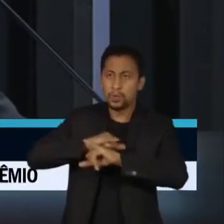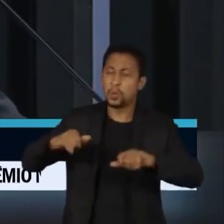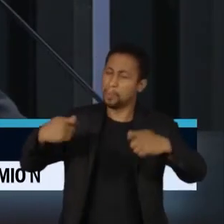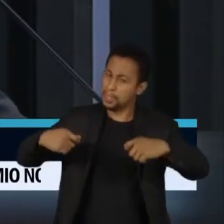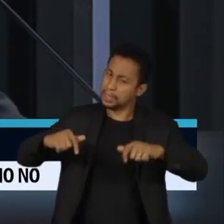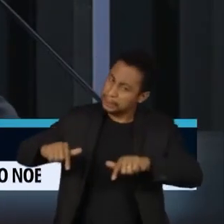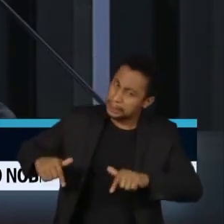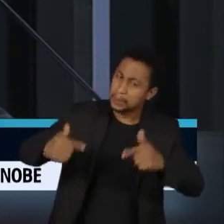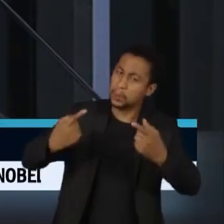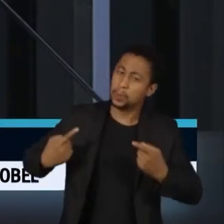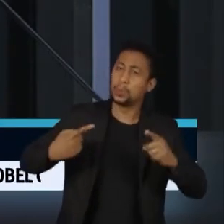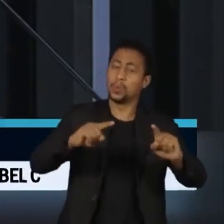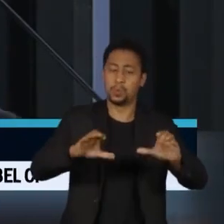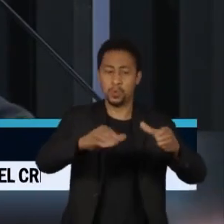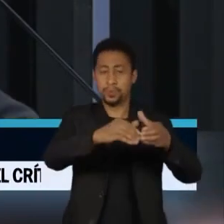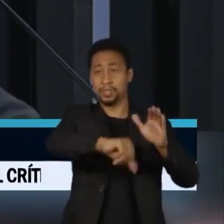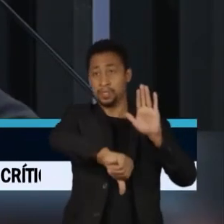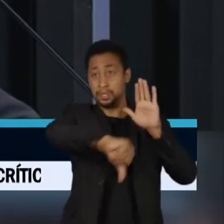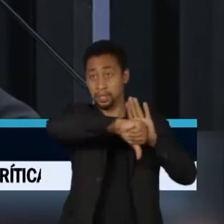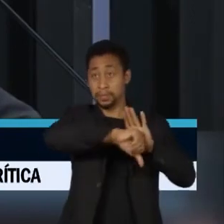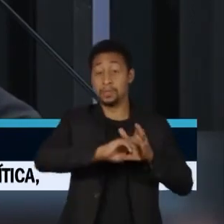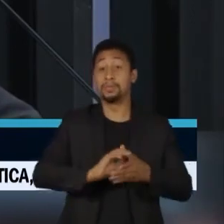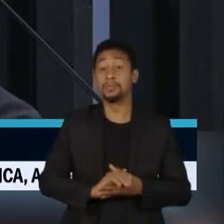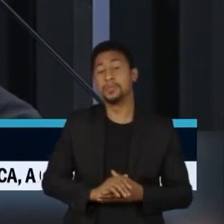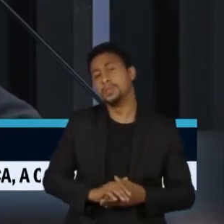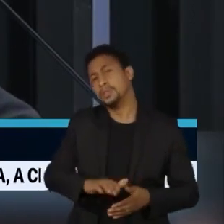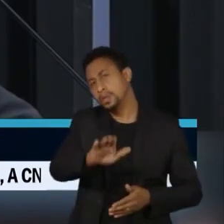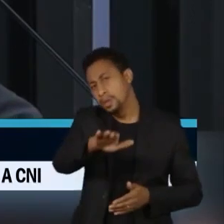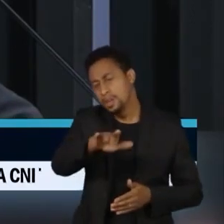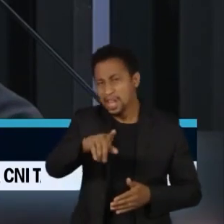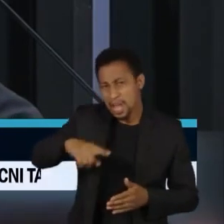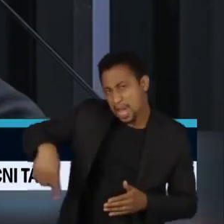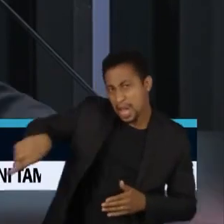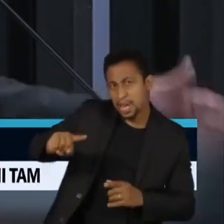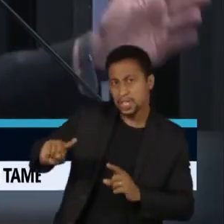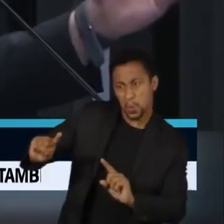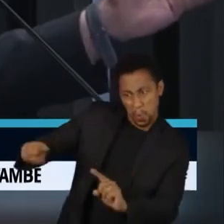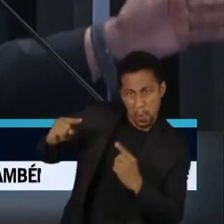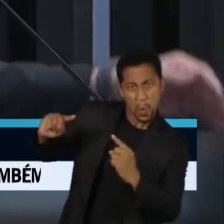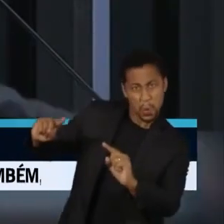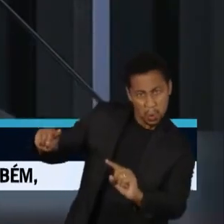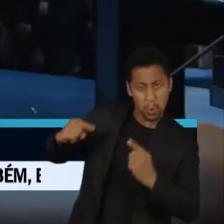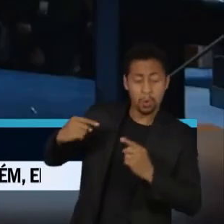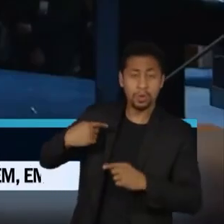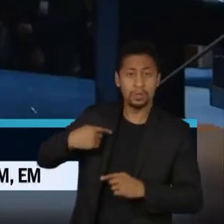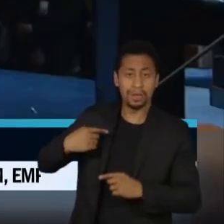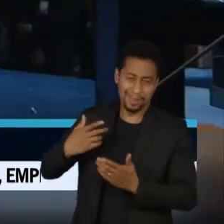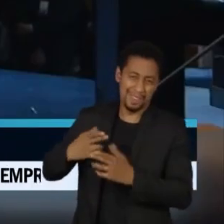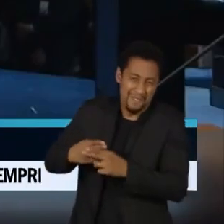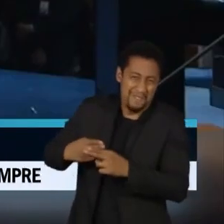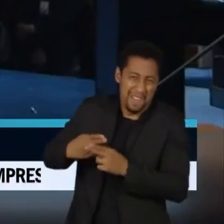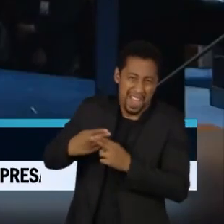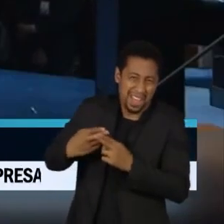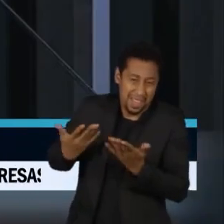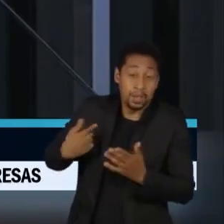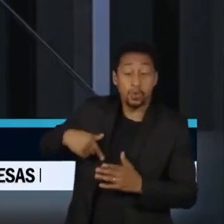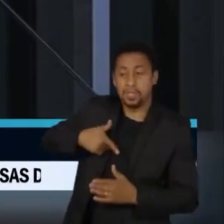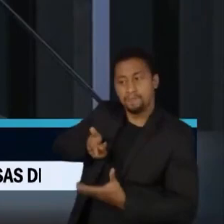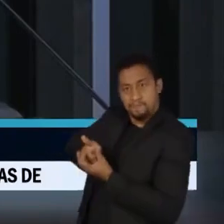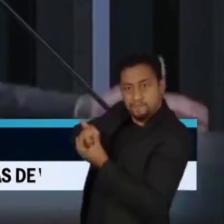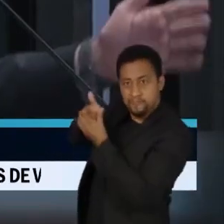ao crime organizado. Mas se eles vêm para cima da gente com uma faca, a gente tem que usar um revólver. Se eles usam um